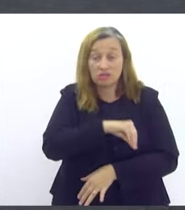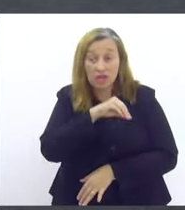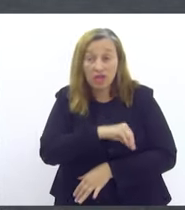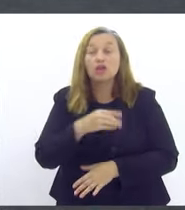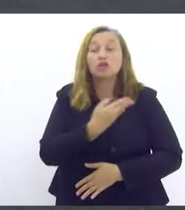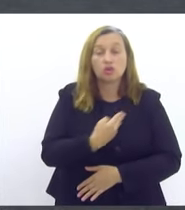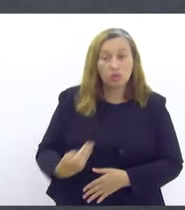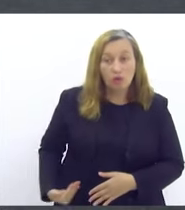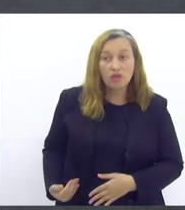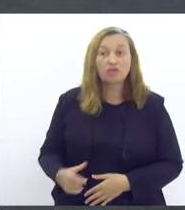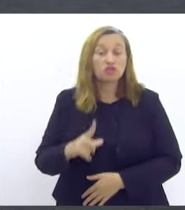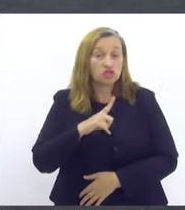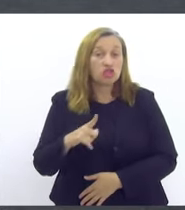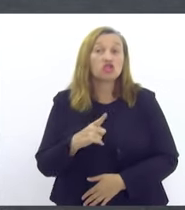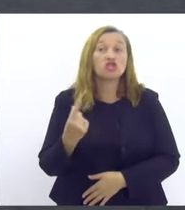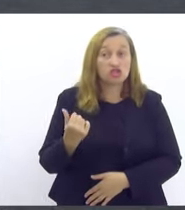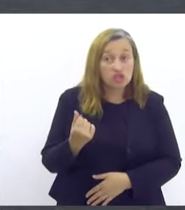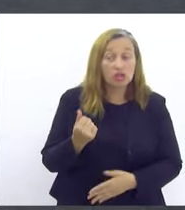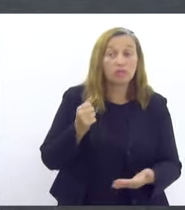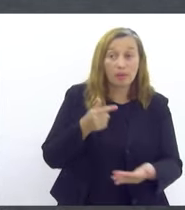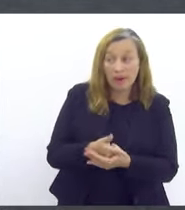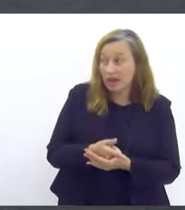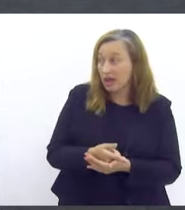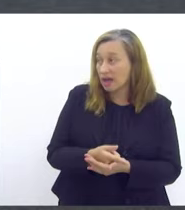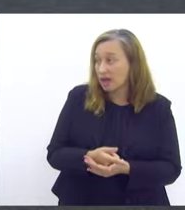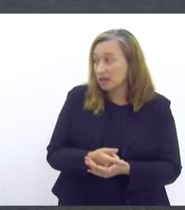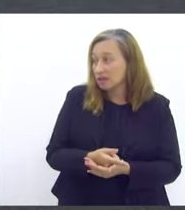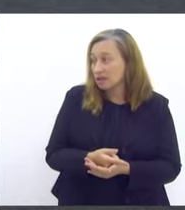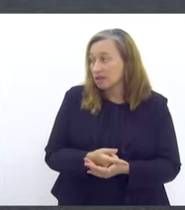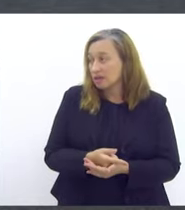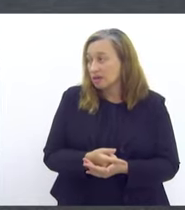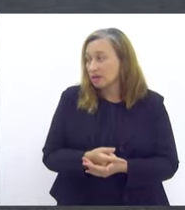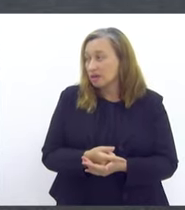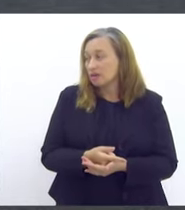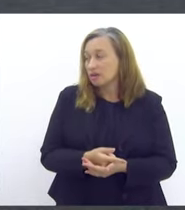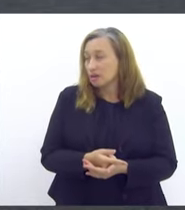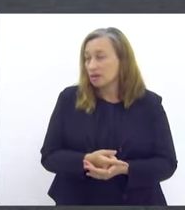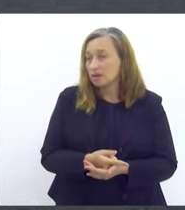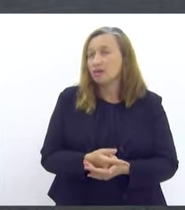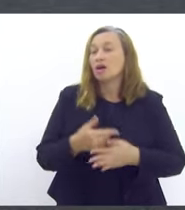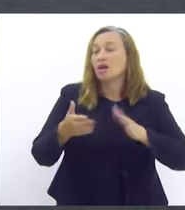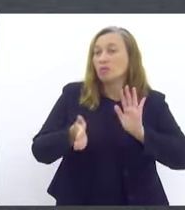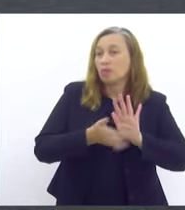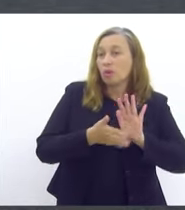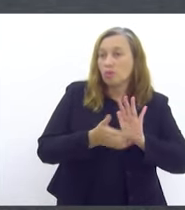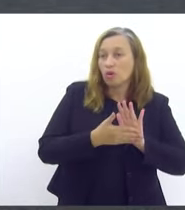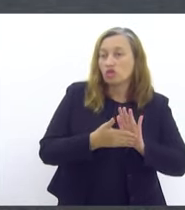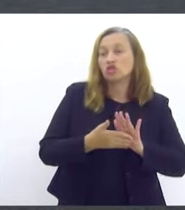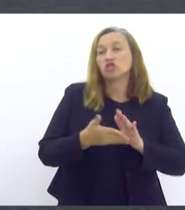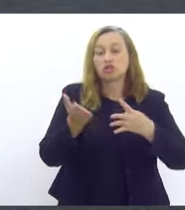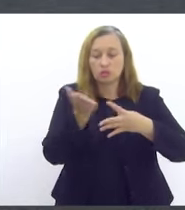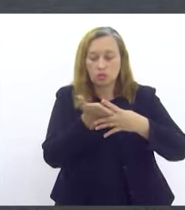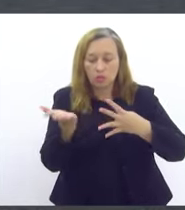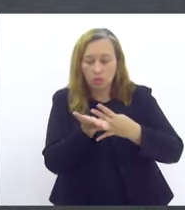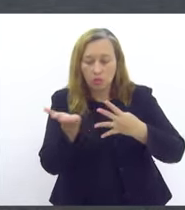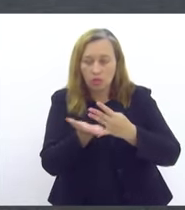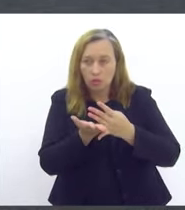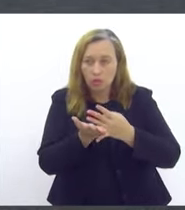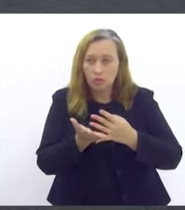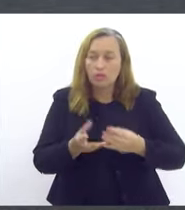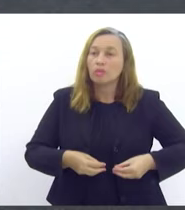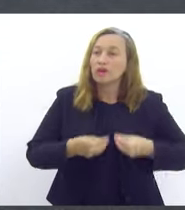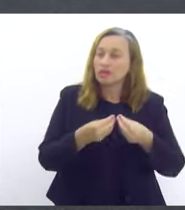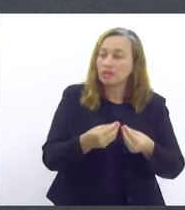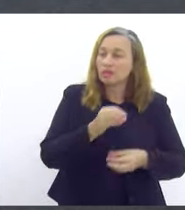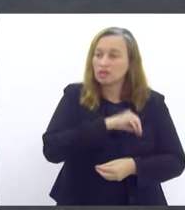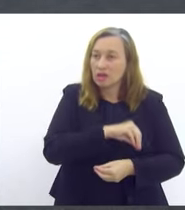tinha condições financeiras de apresentar uma proposta, nem que fosse de parcelamento, para ir garantindo o pagamento do piso